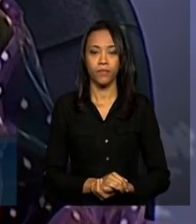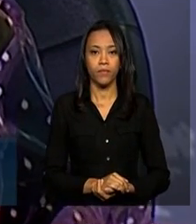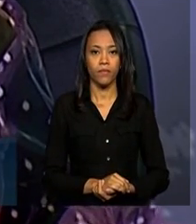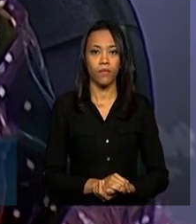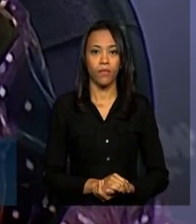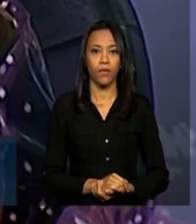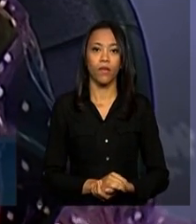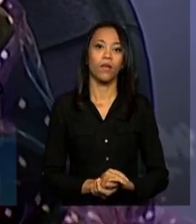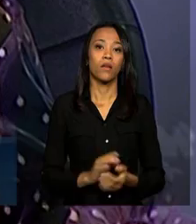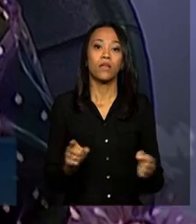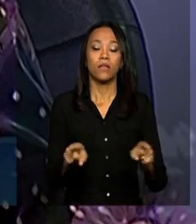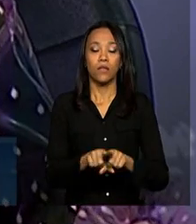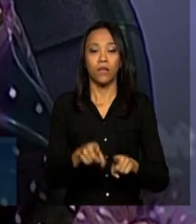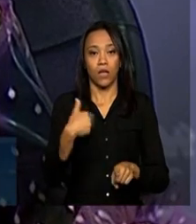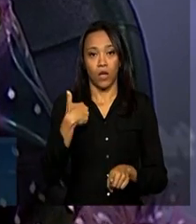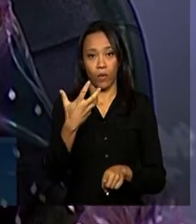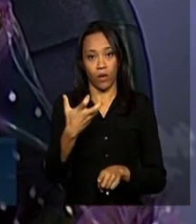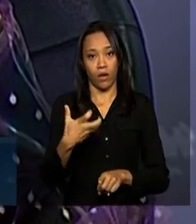Eu quero cumprimentar